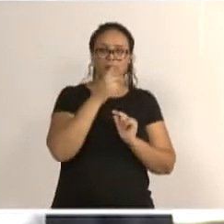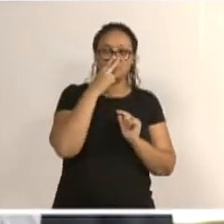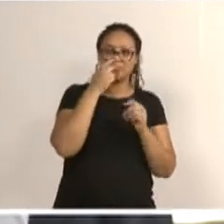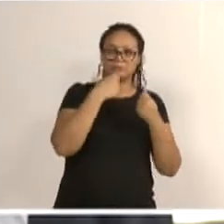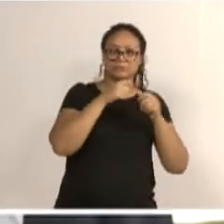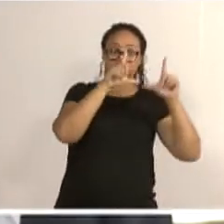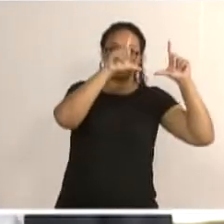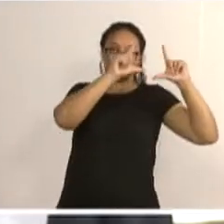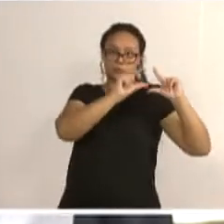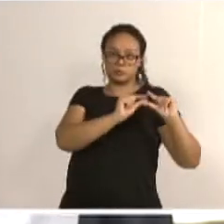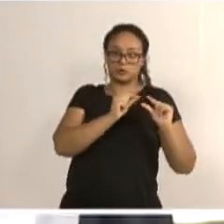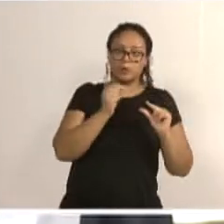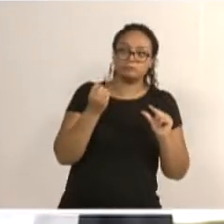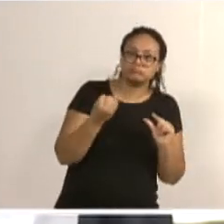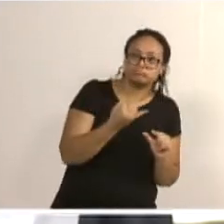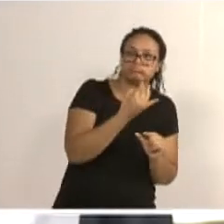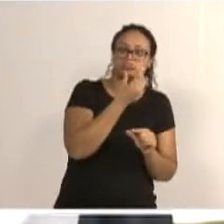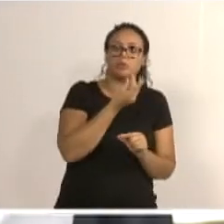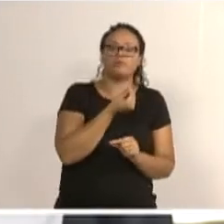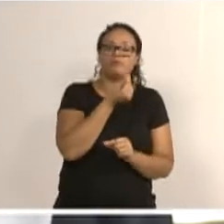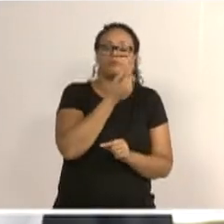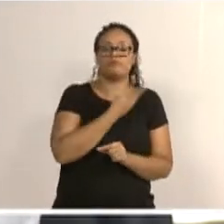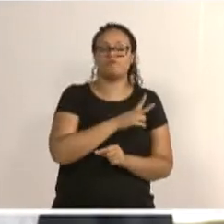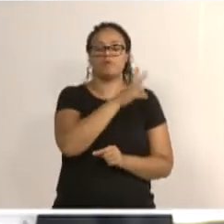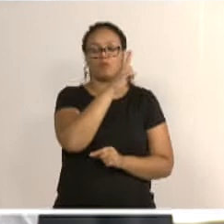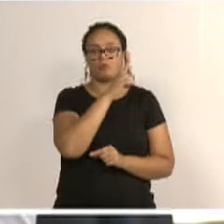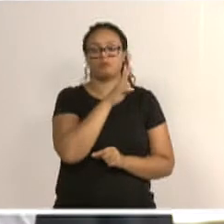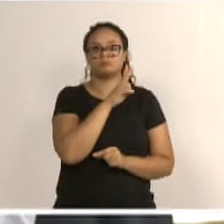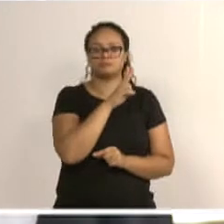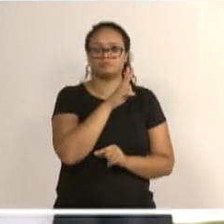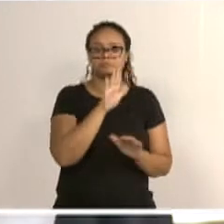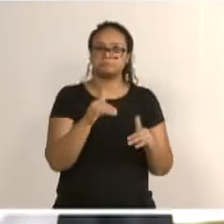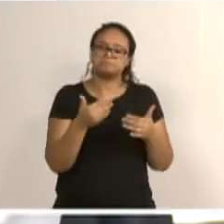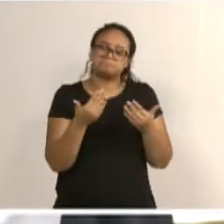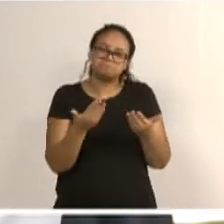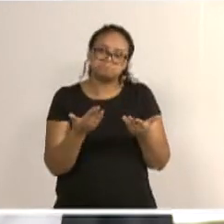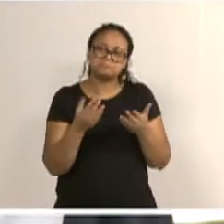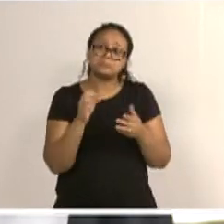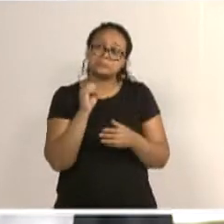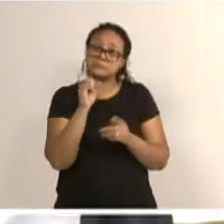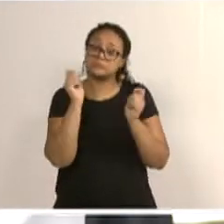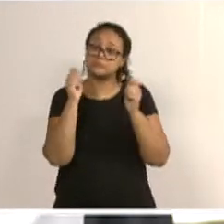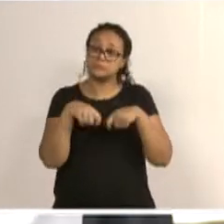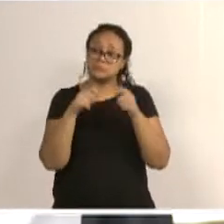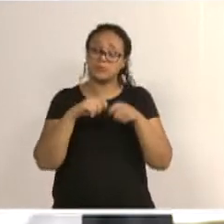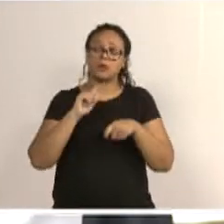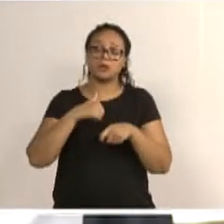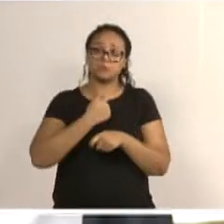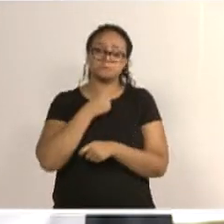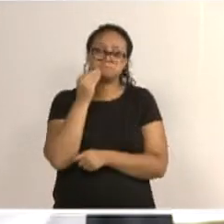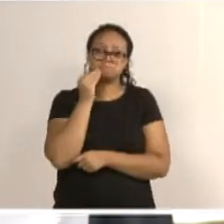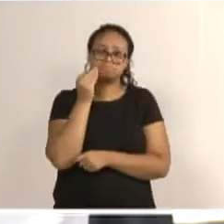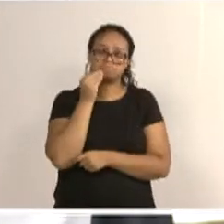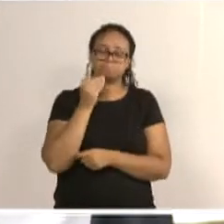comunidade, testar essas soluções que foram apresentadas, né? E, se vier a ser possível, implementá-las.